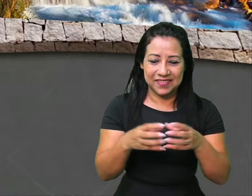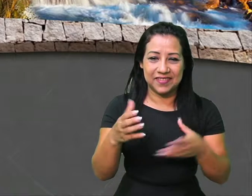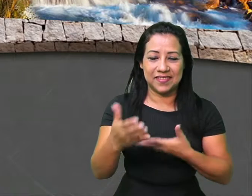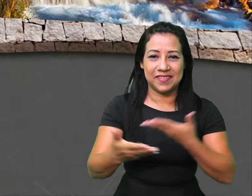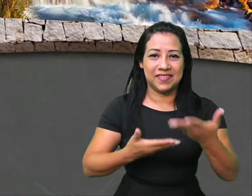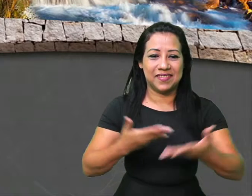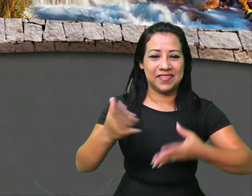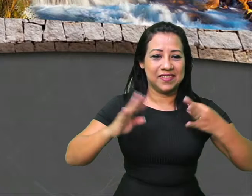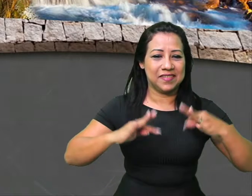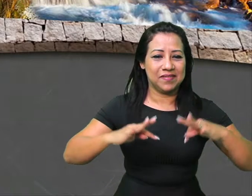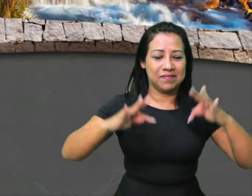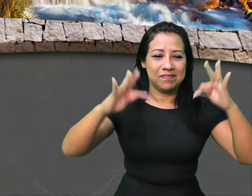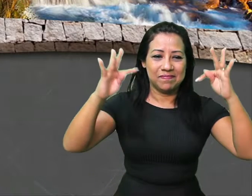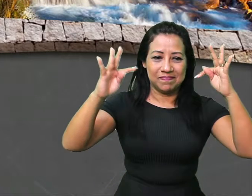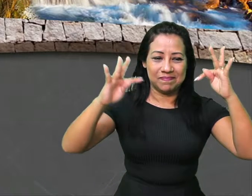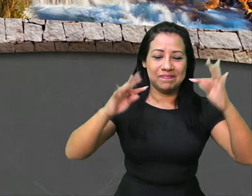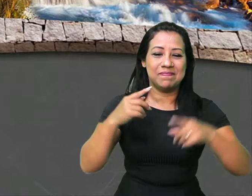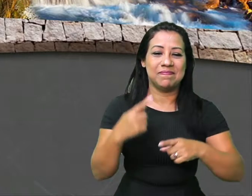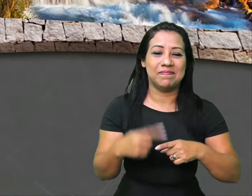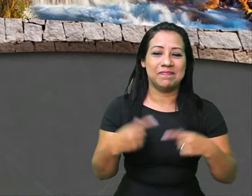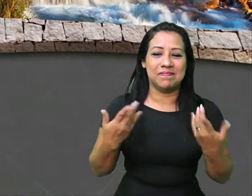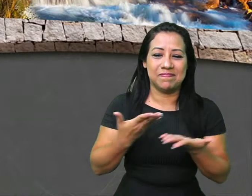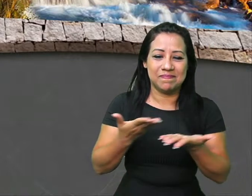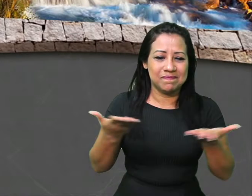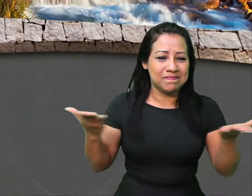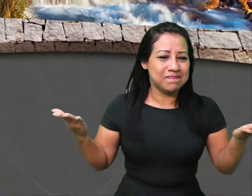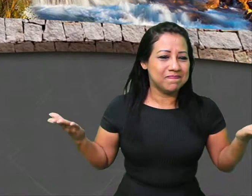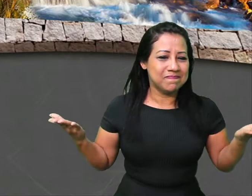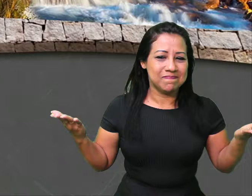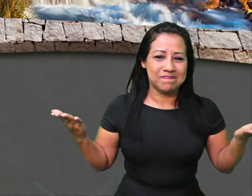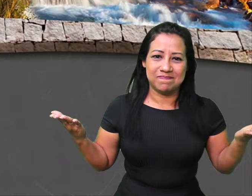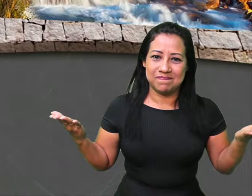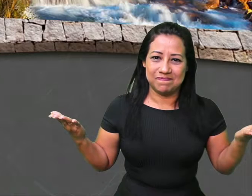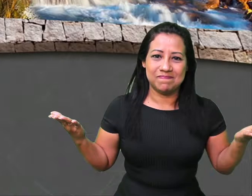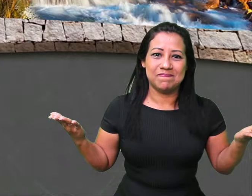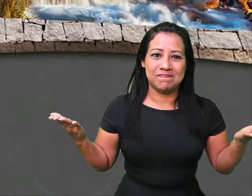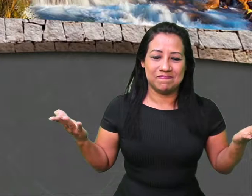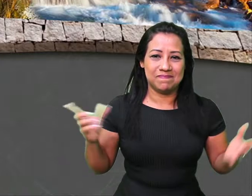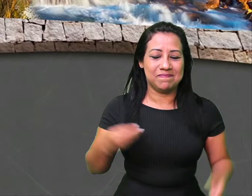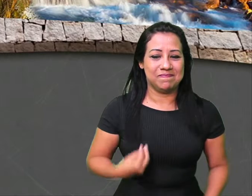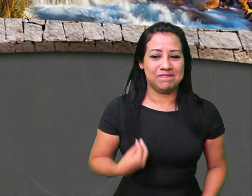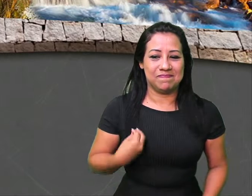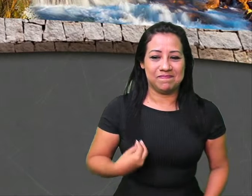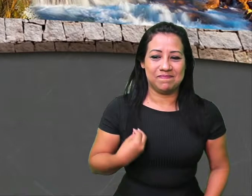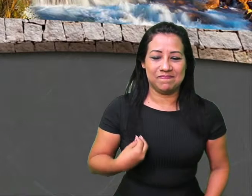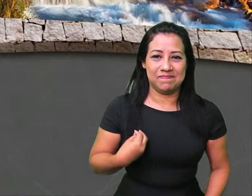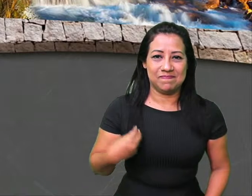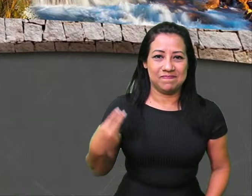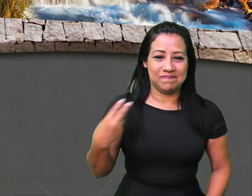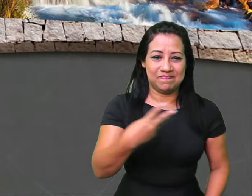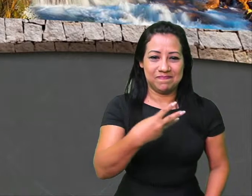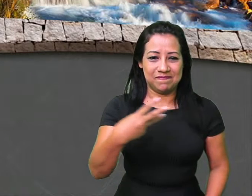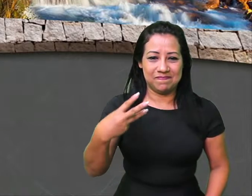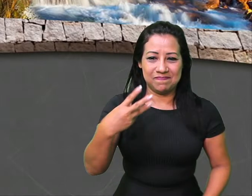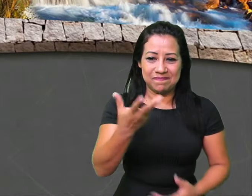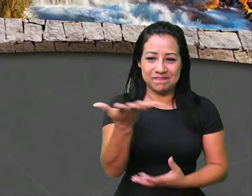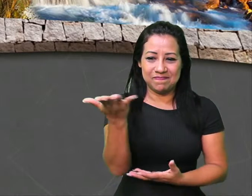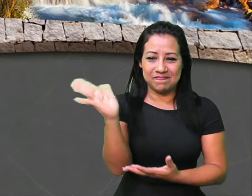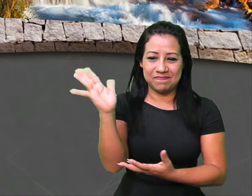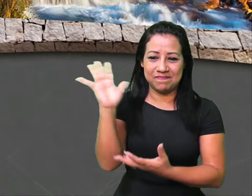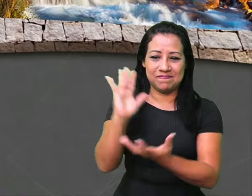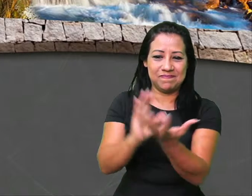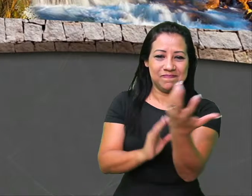que vocês estão observando, que estamos aí com a presença de 3 biomas e um espaço geográfico que é